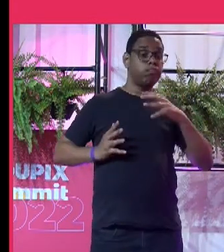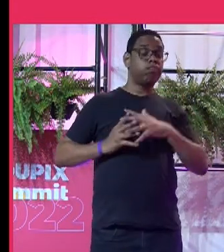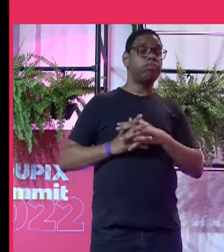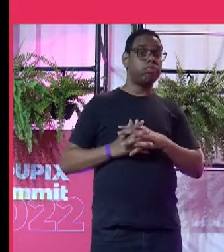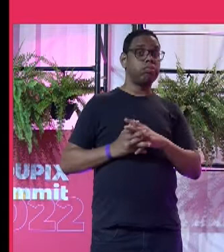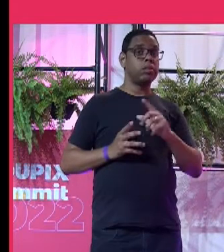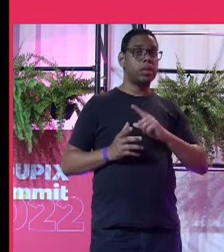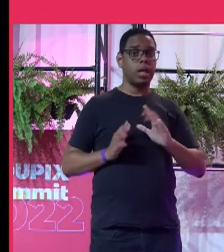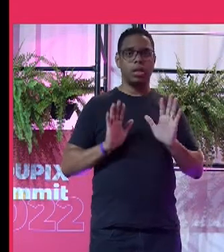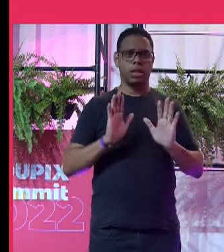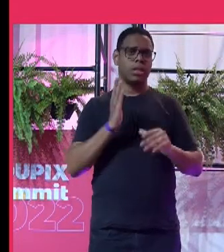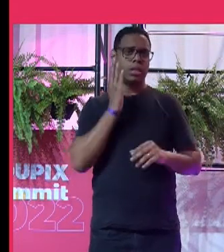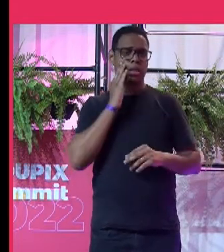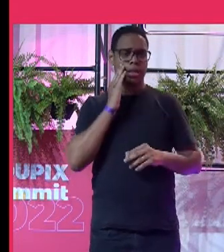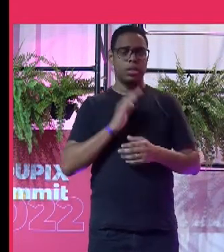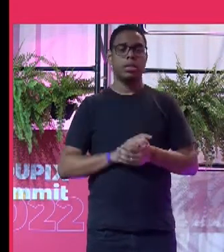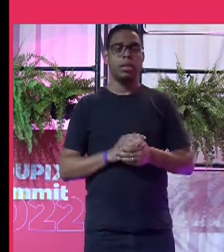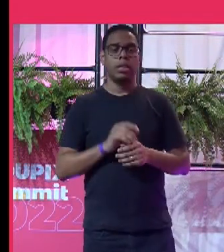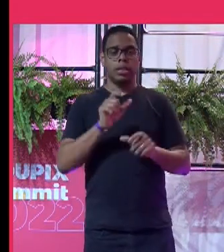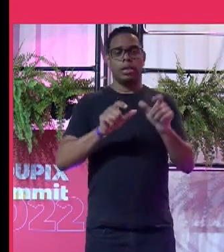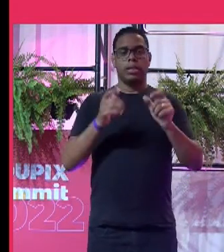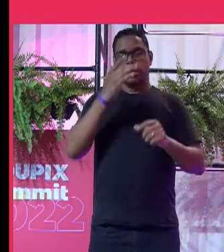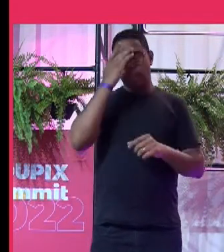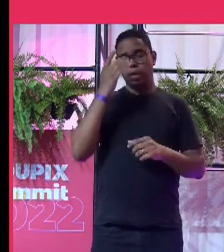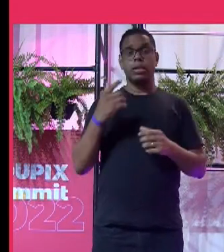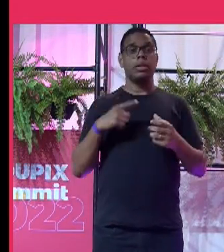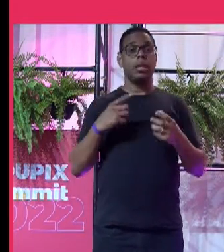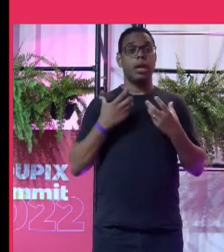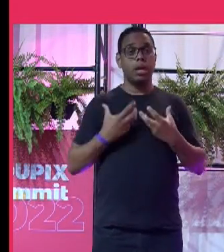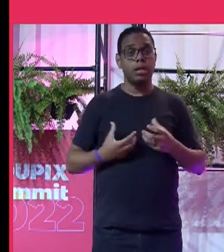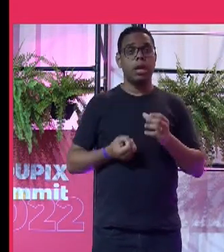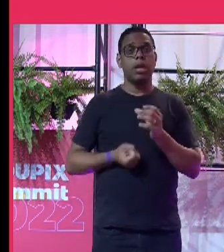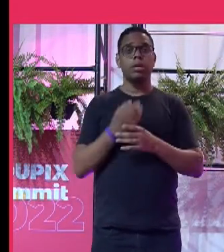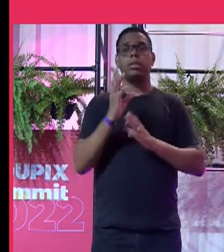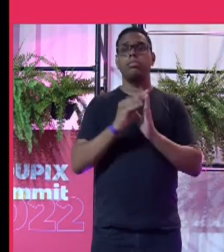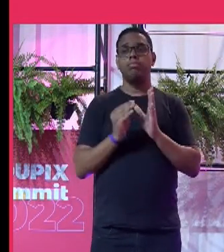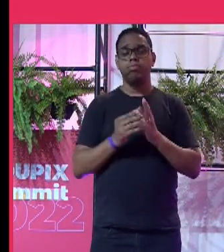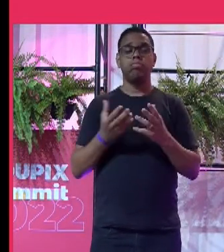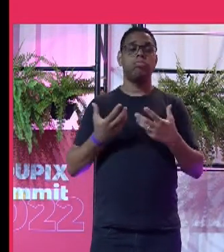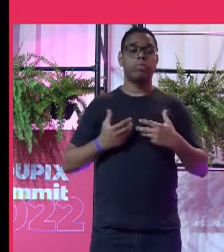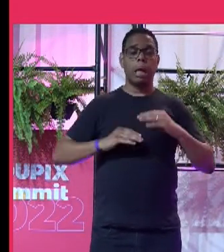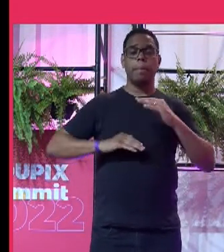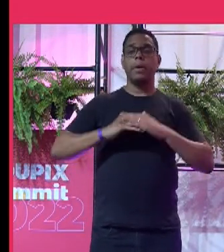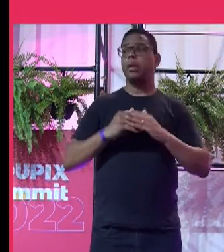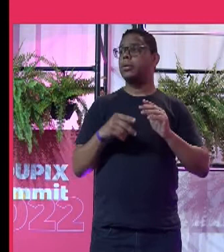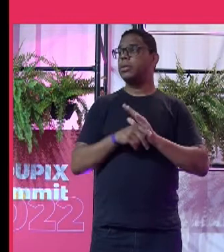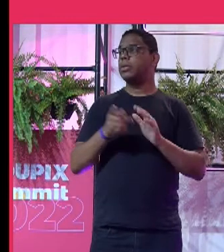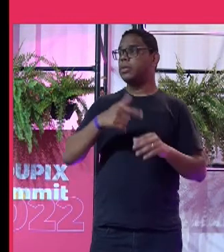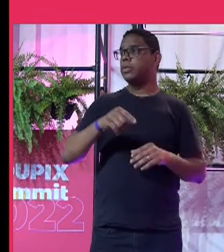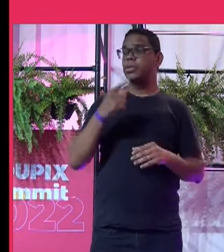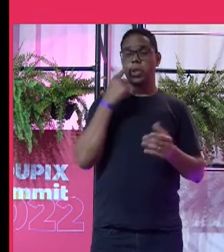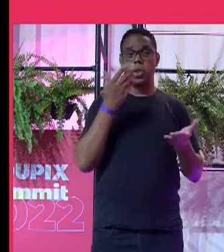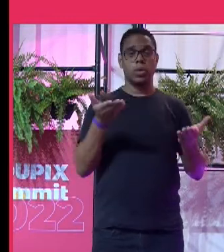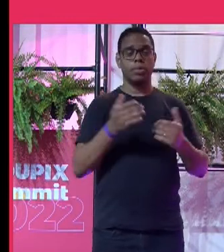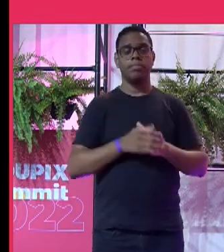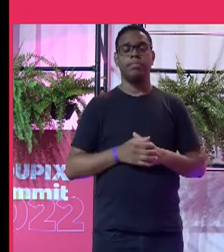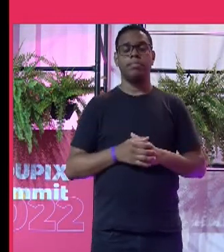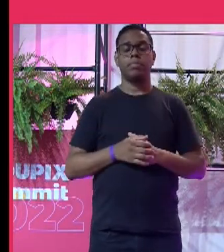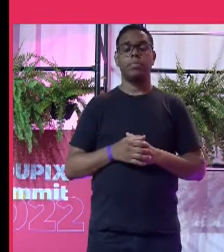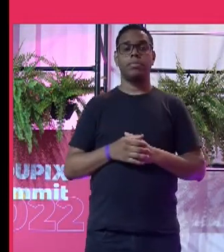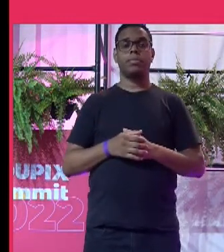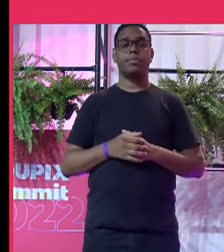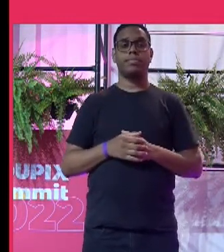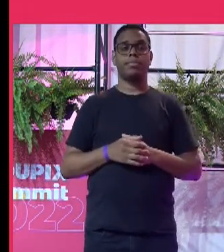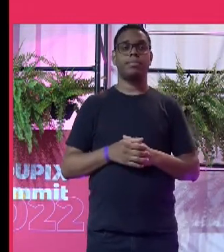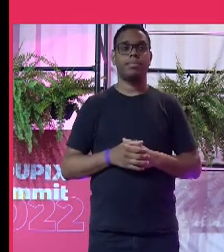gente sabe o quanto que os creators estão cada vez mais sobrecarregados e exaustos com esse cenário que vocês têm em mãos.